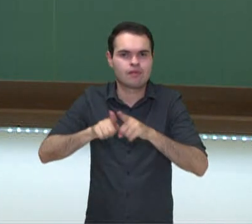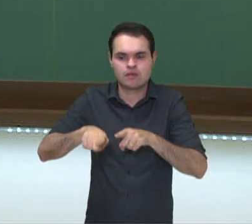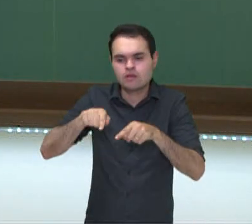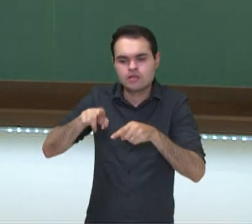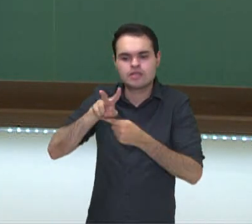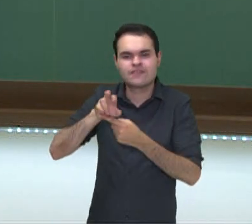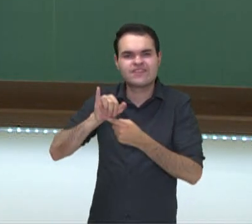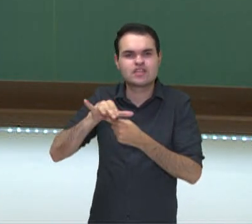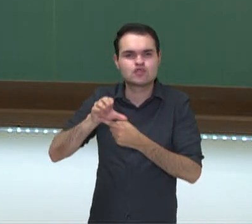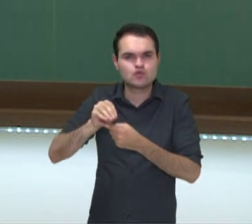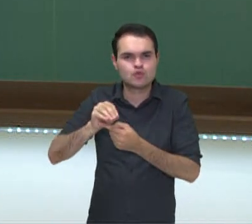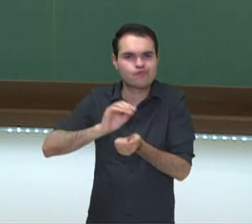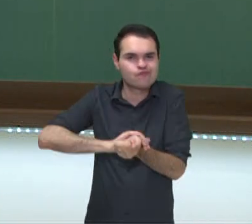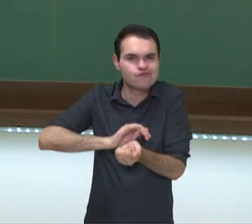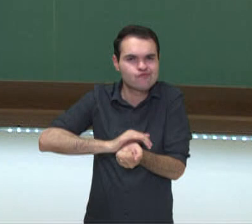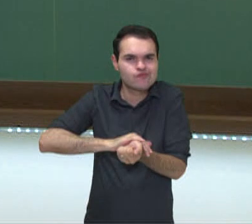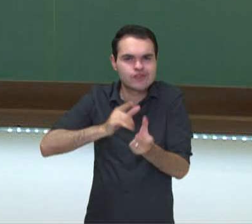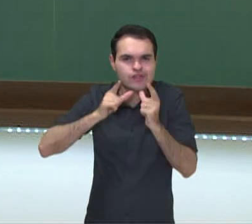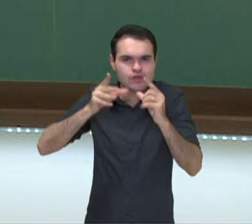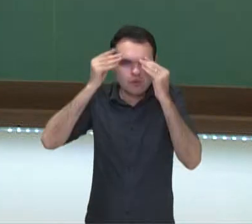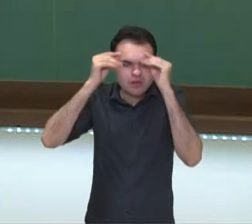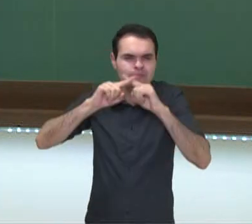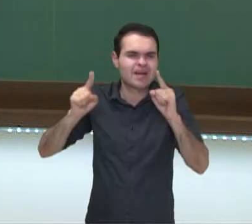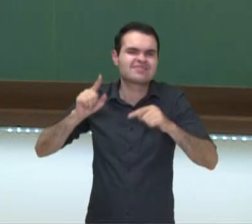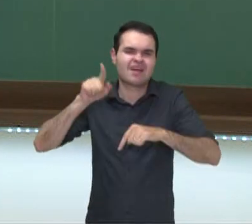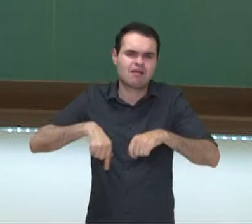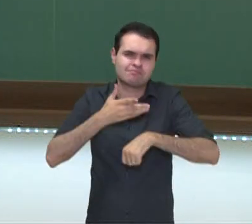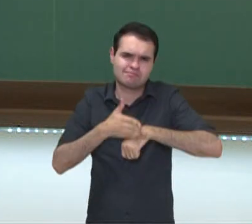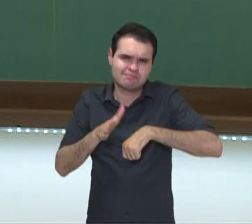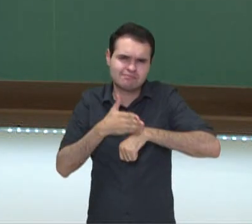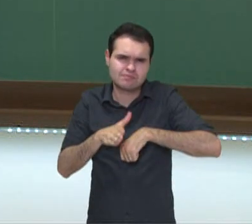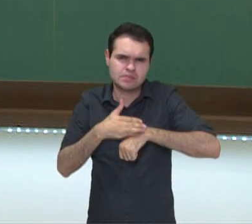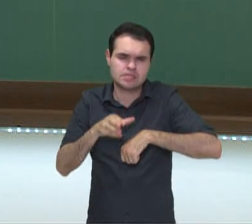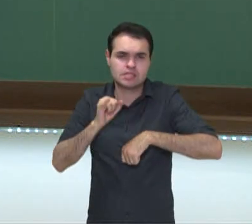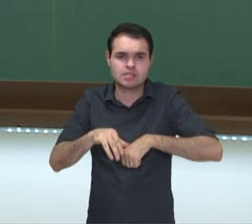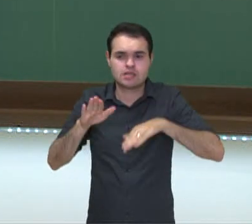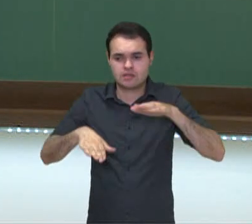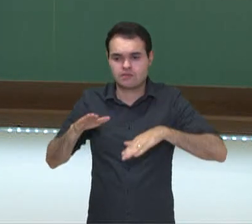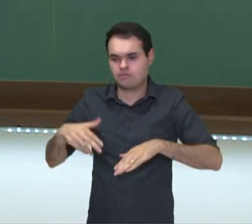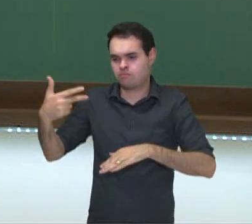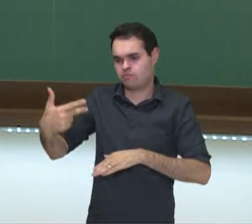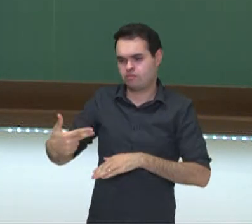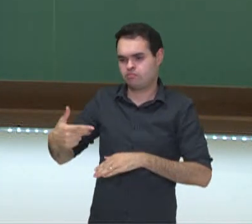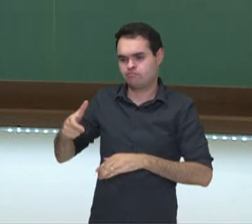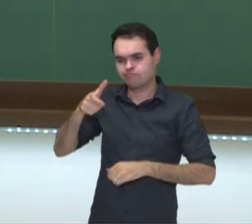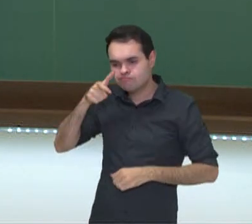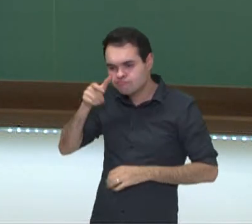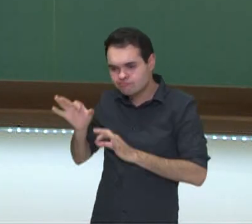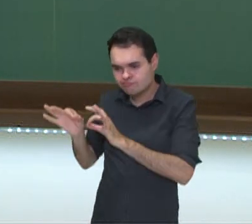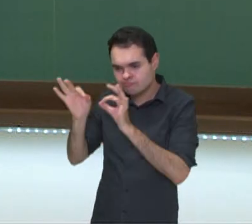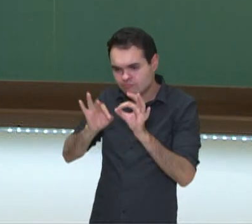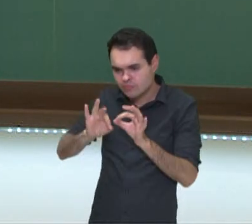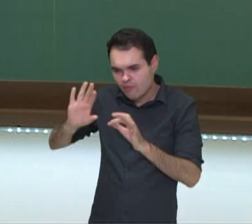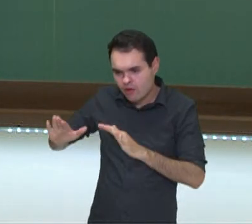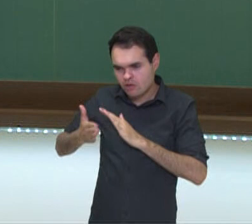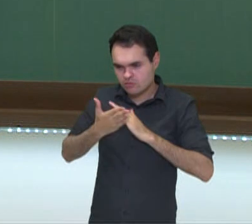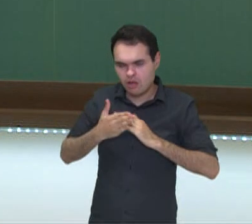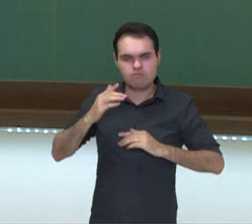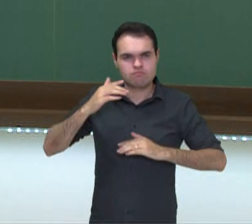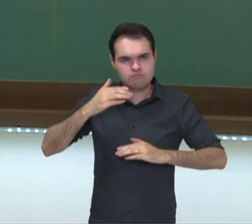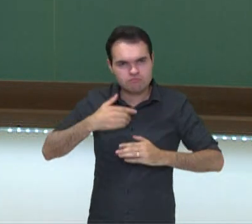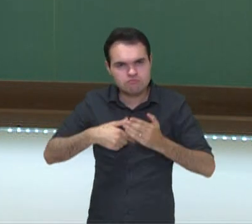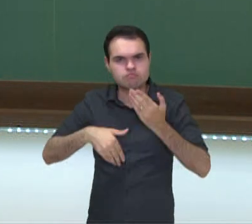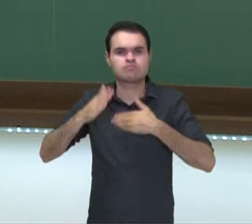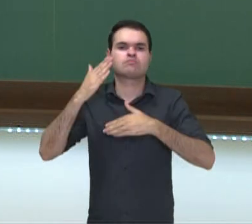de linguagem. Mas é claro que o treino e se ouvir é o que vai corrigir essas situações.